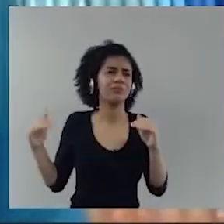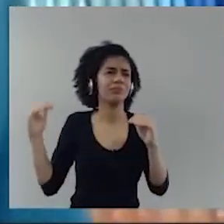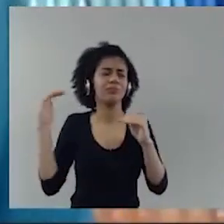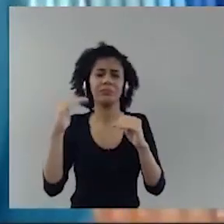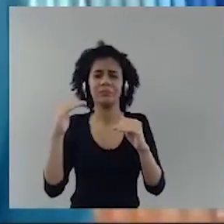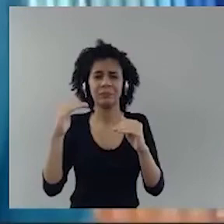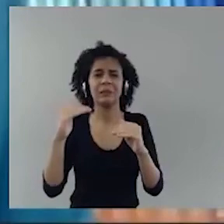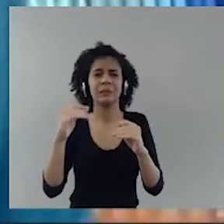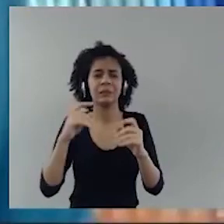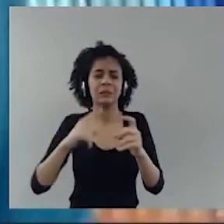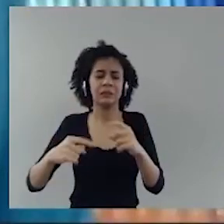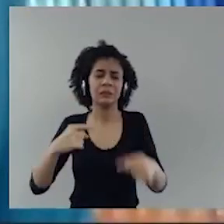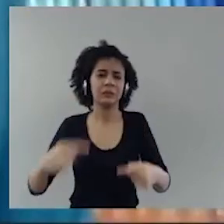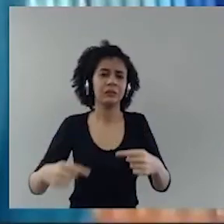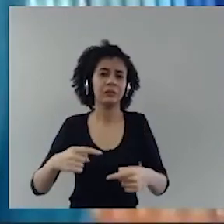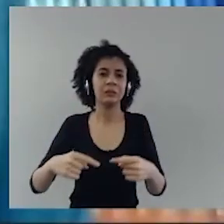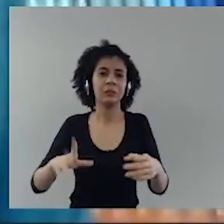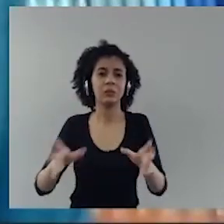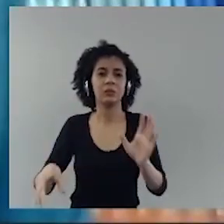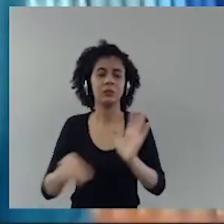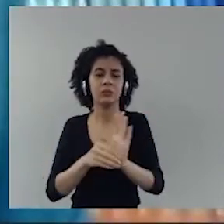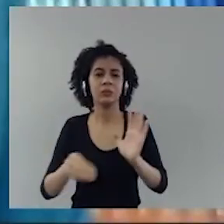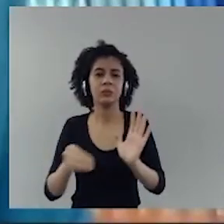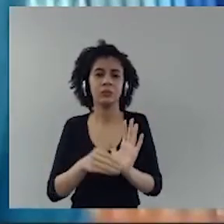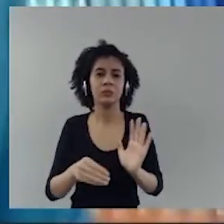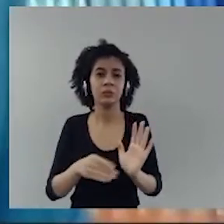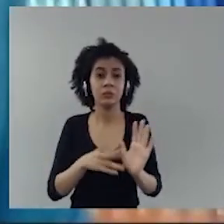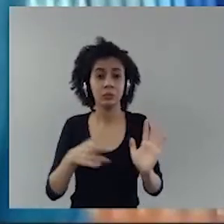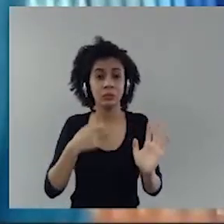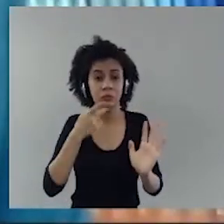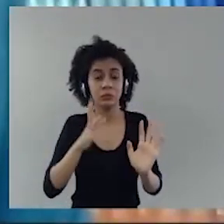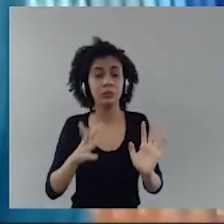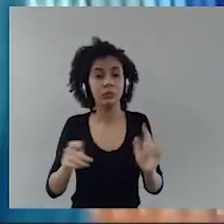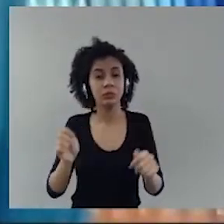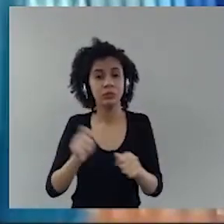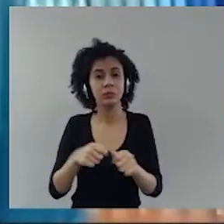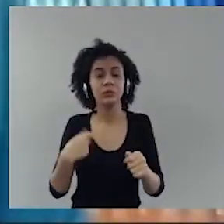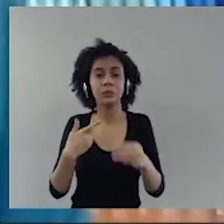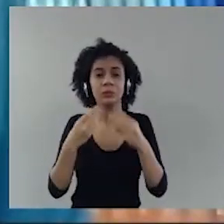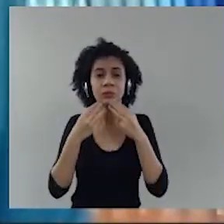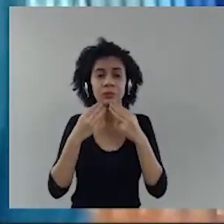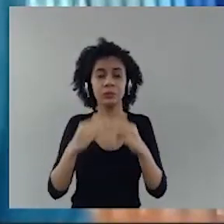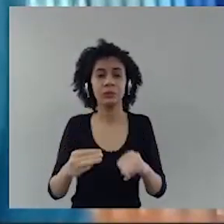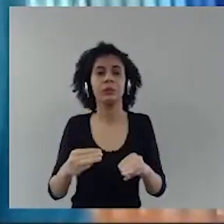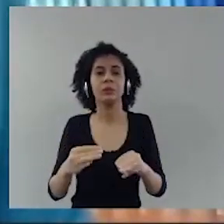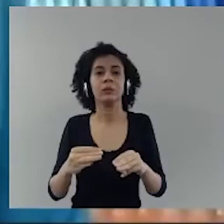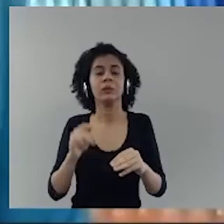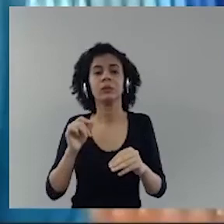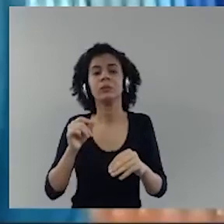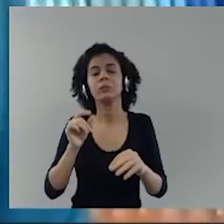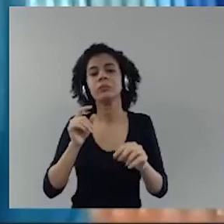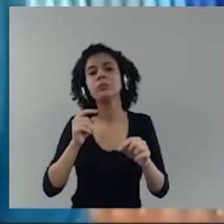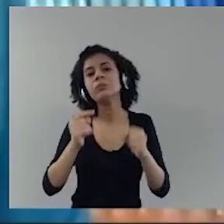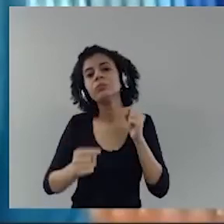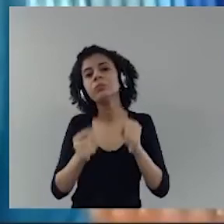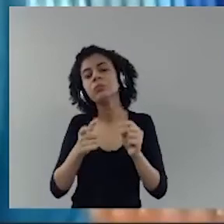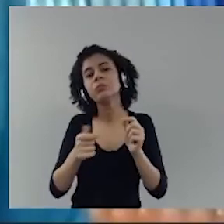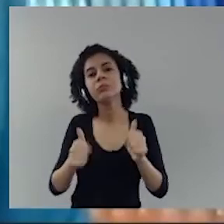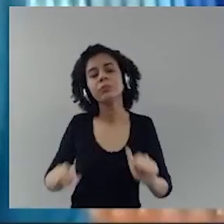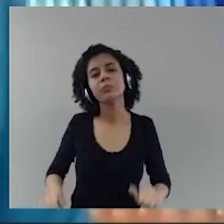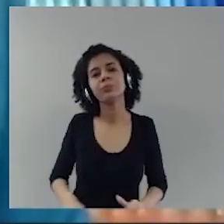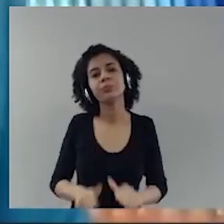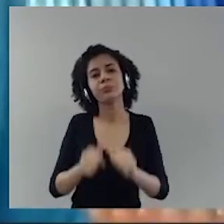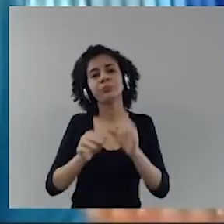da discussão jurídica saque implementadas no dia se cumprimos nossa missão em favor das discussões e do